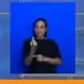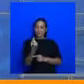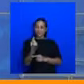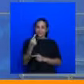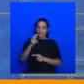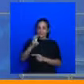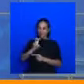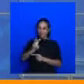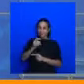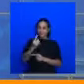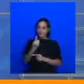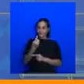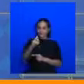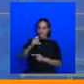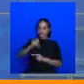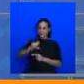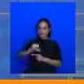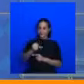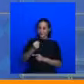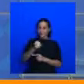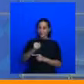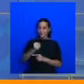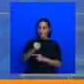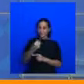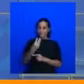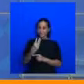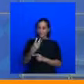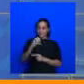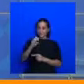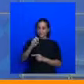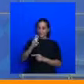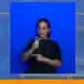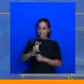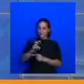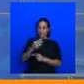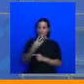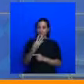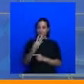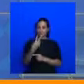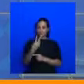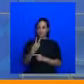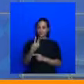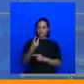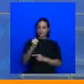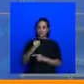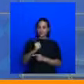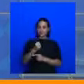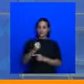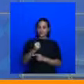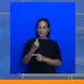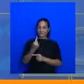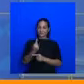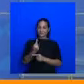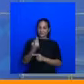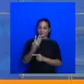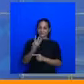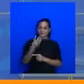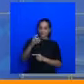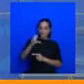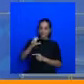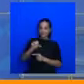66, 15, 19, 83, 05, 42,